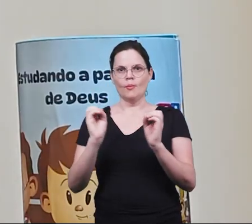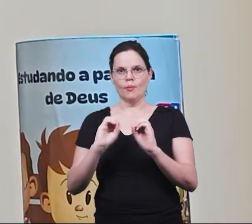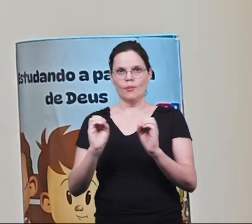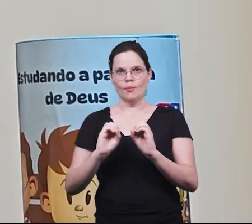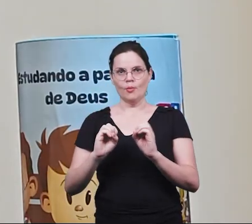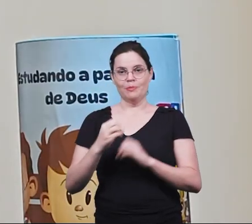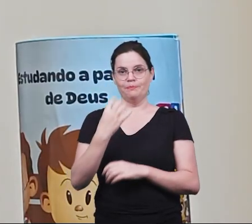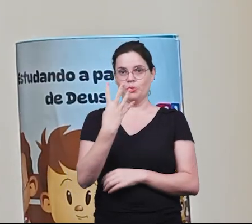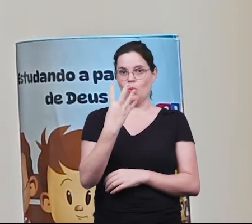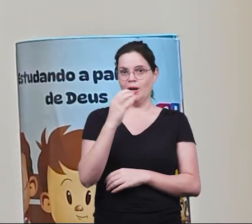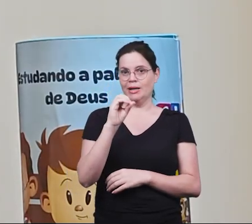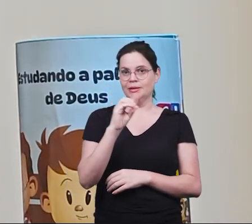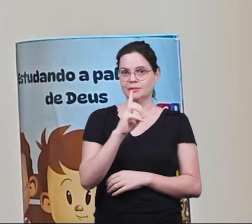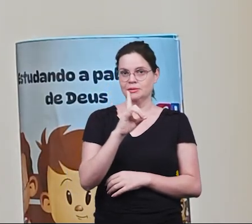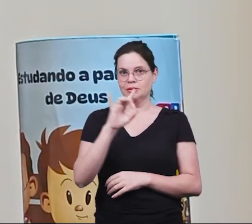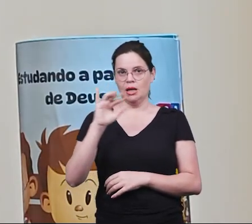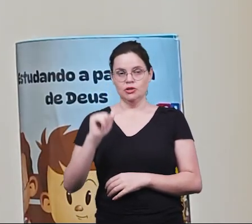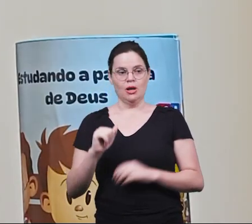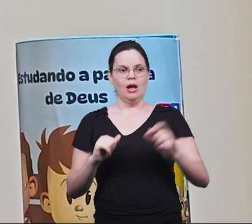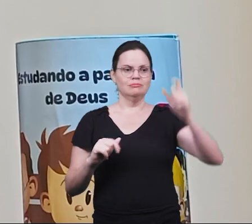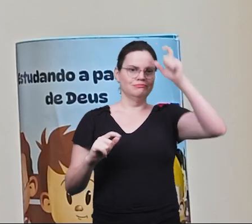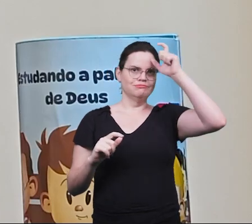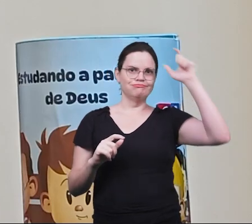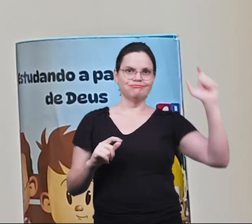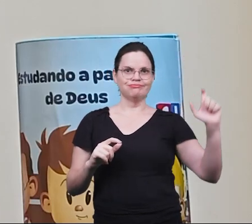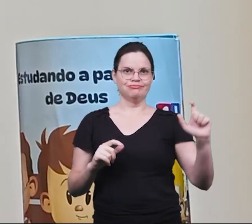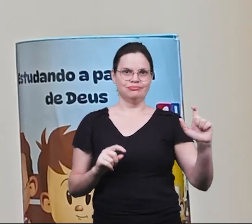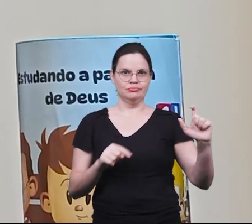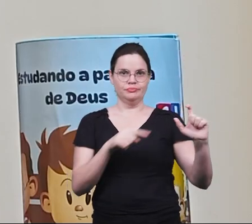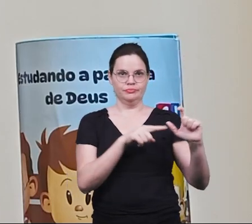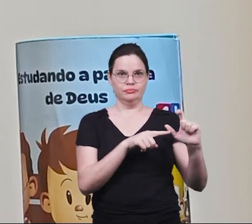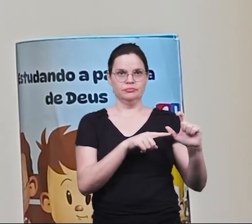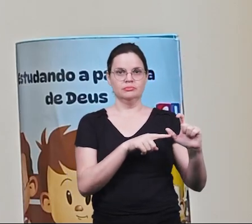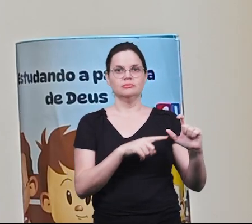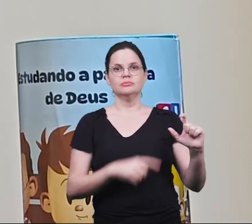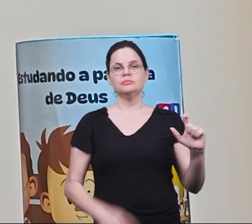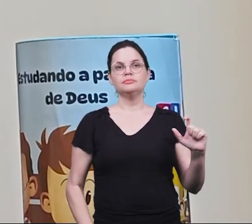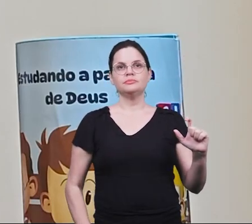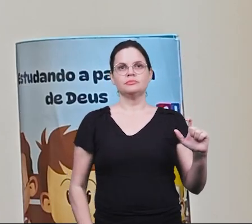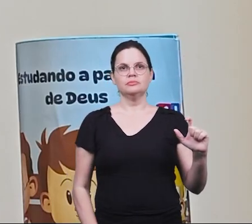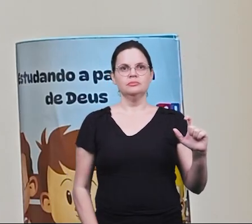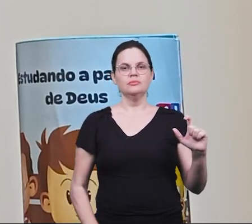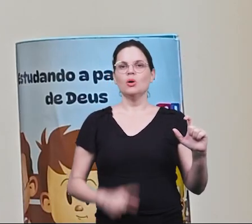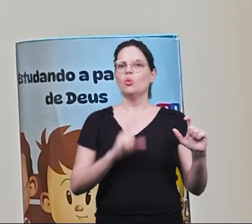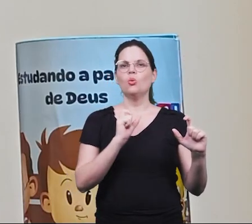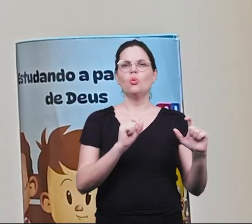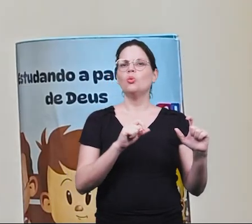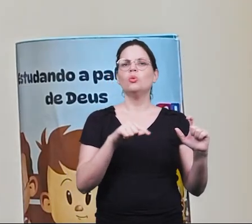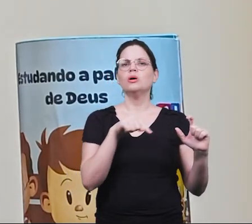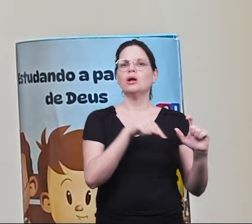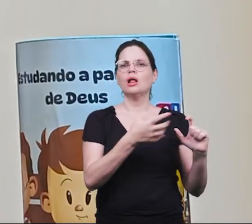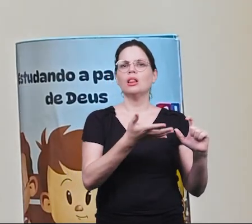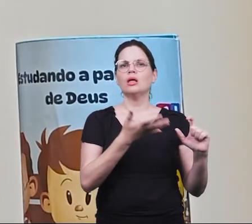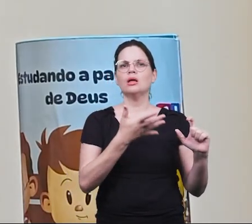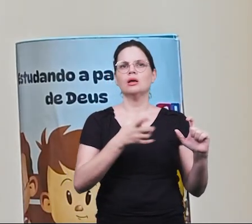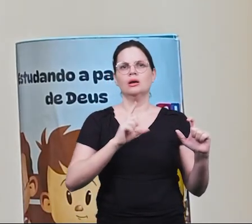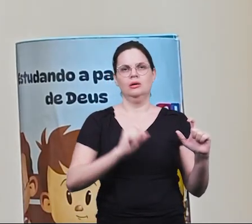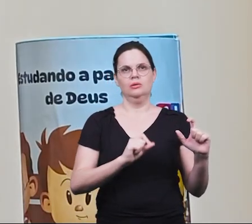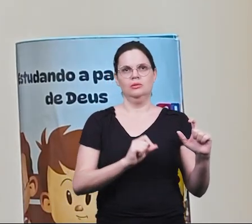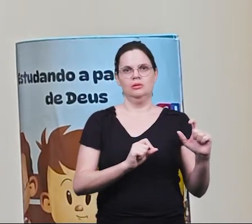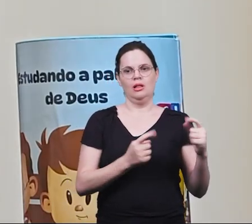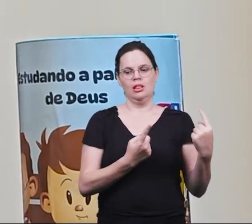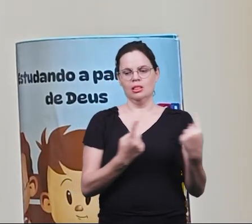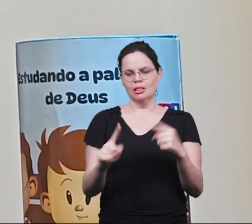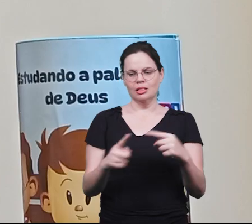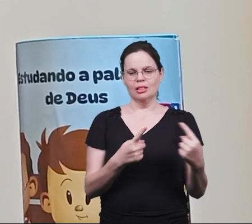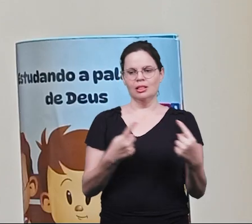neste momento o inimigo se apresenta. O intuito, o que o inimigo queria desde o começo